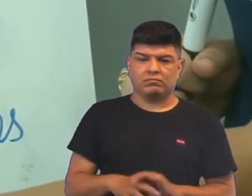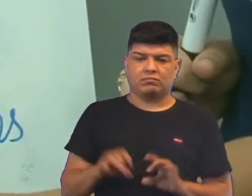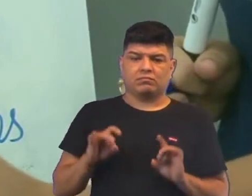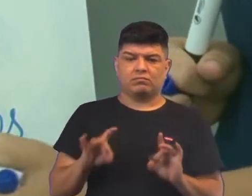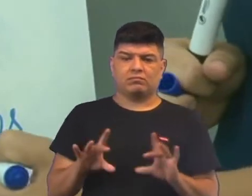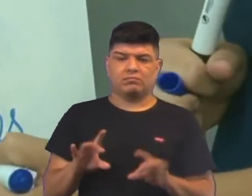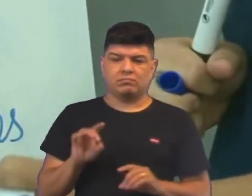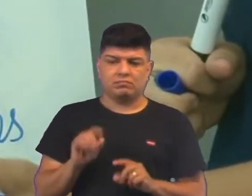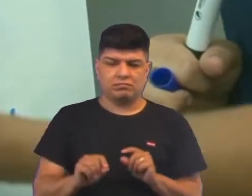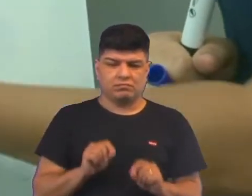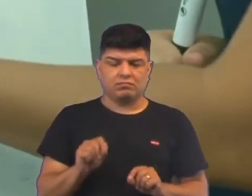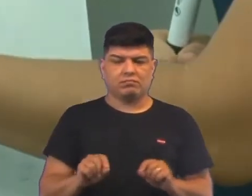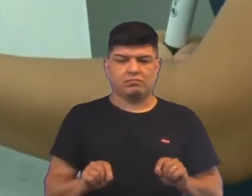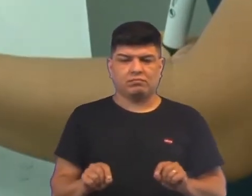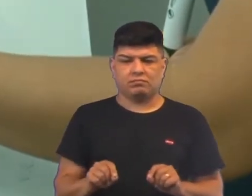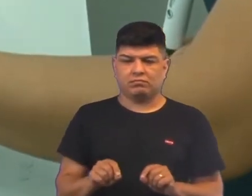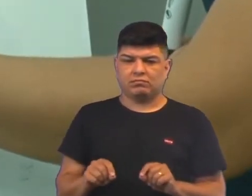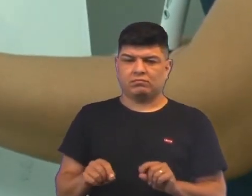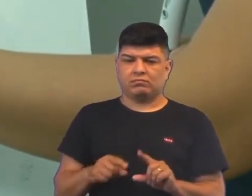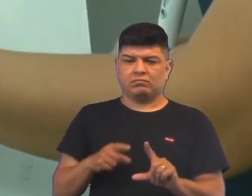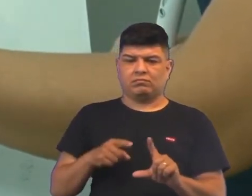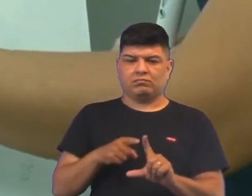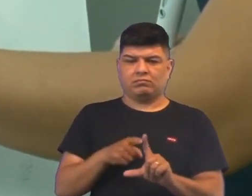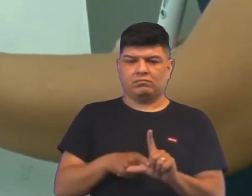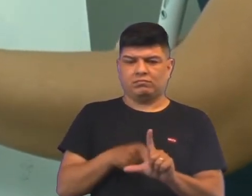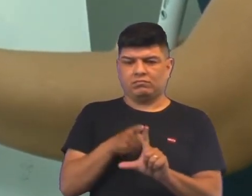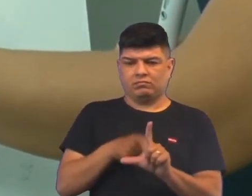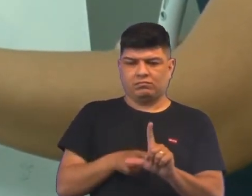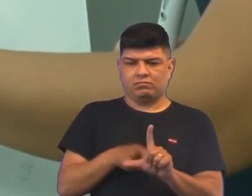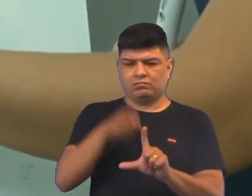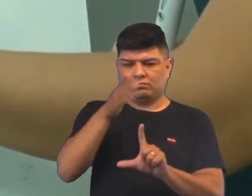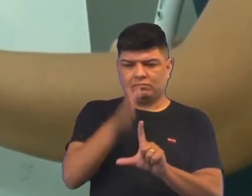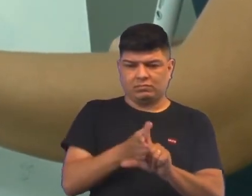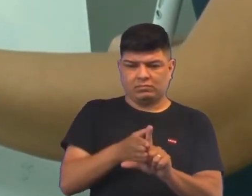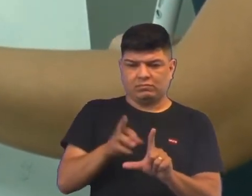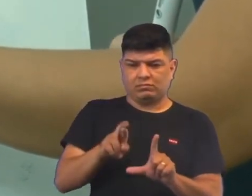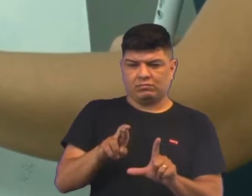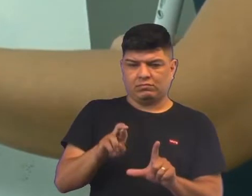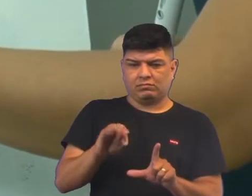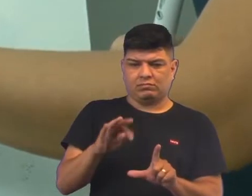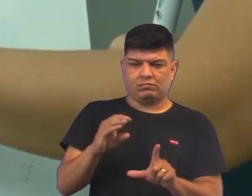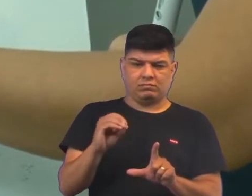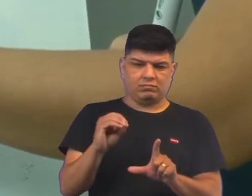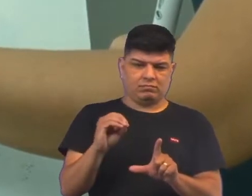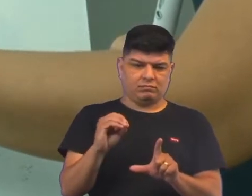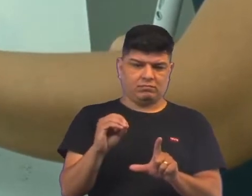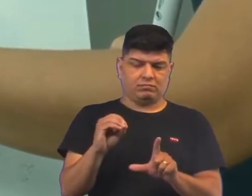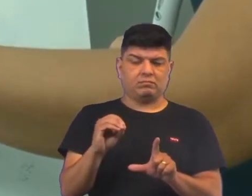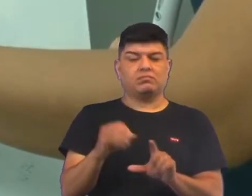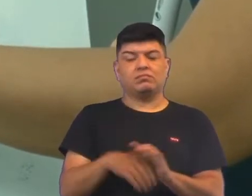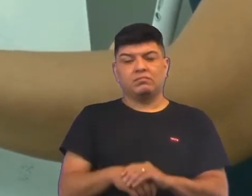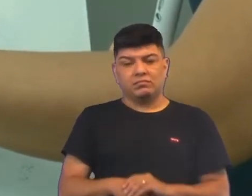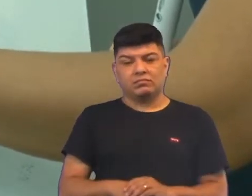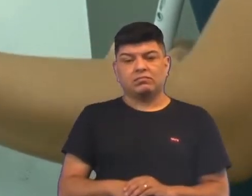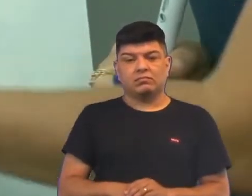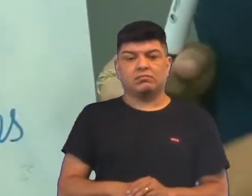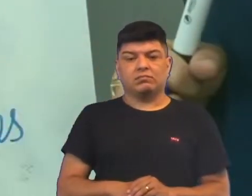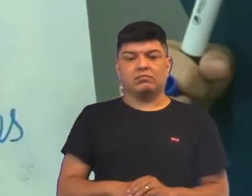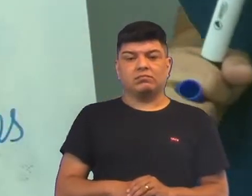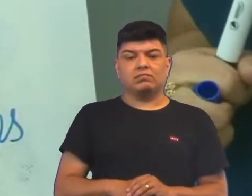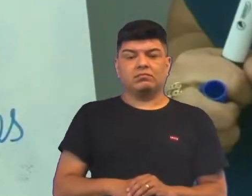são perpendicular quando elas formam esse ângulo reto, ó. Esse ângulo aqui é um ângulo